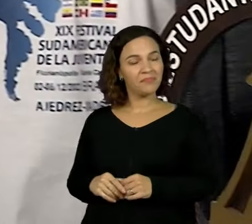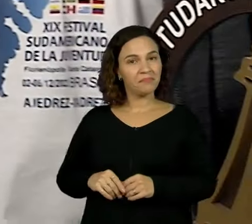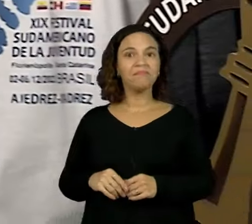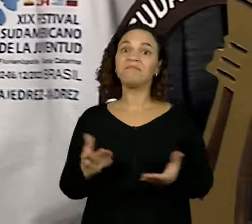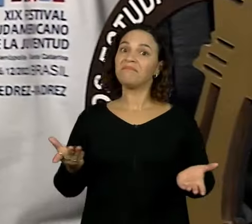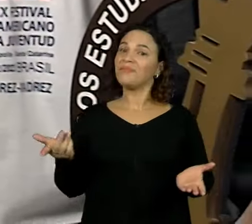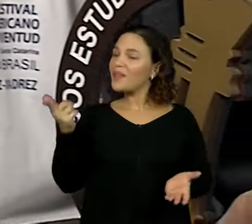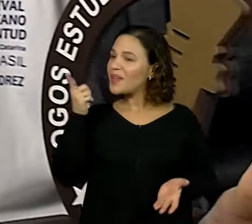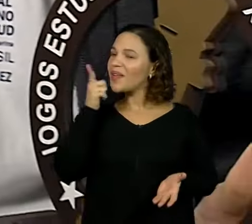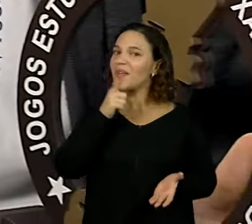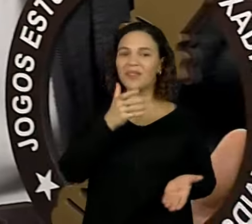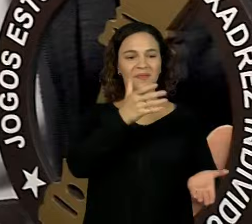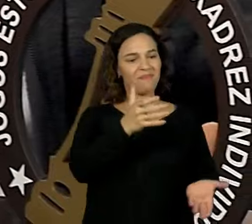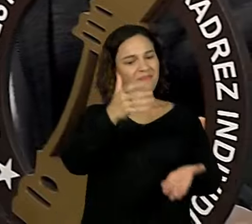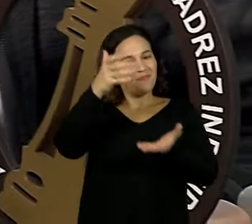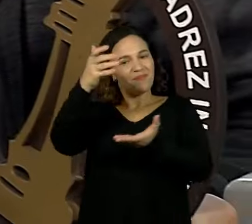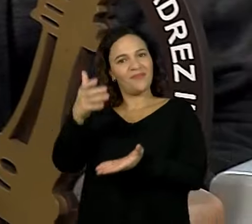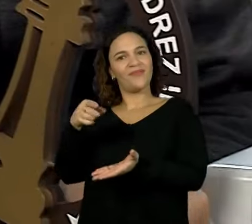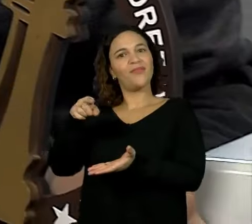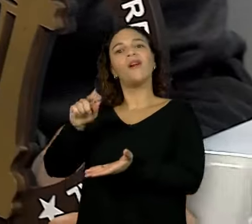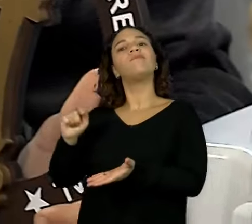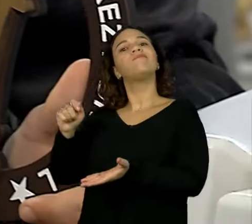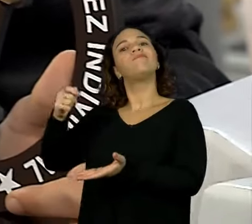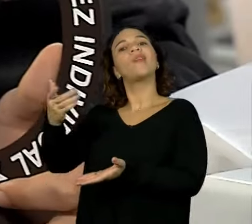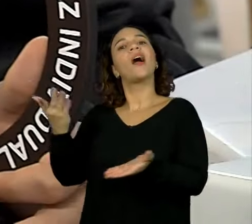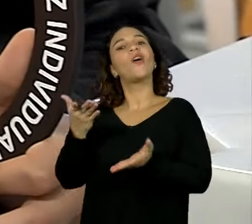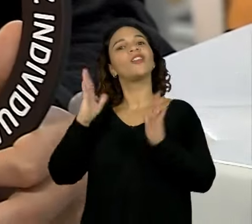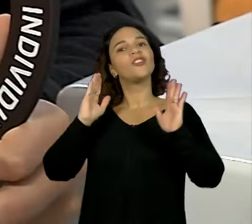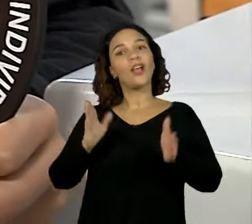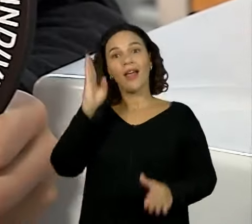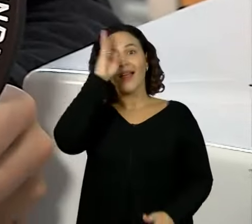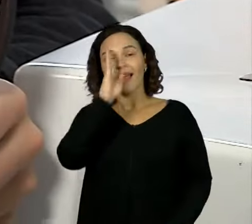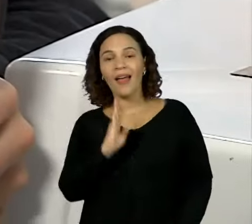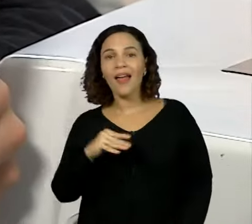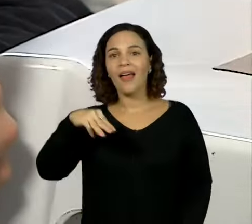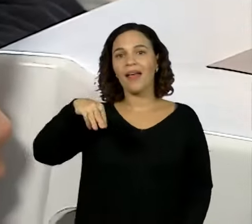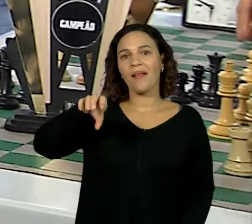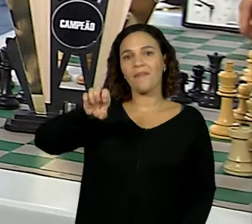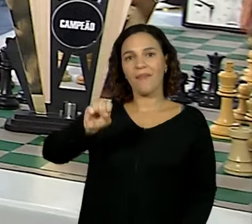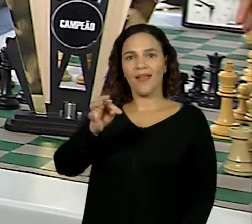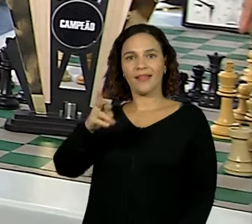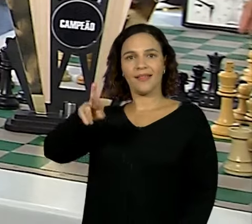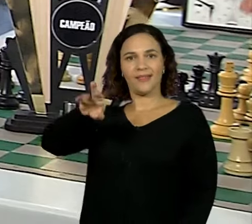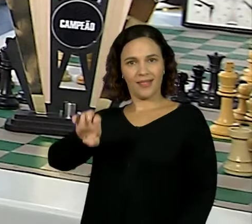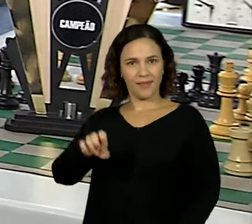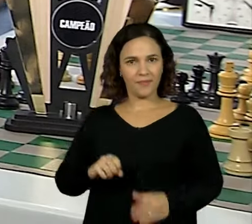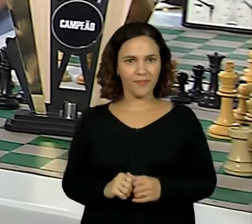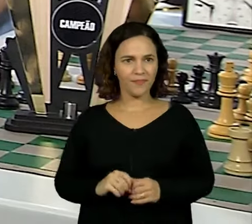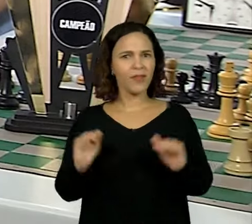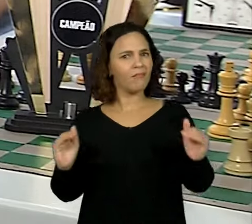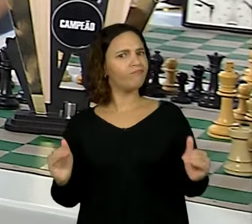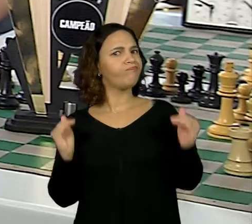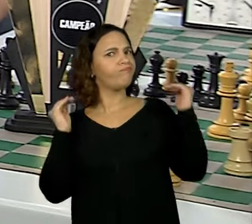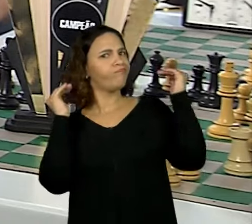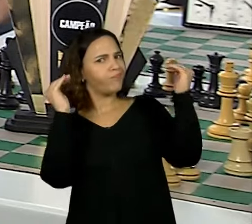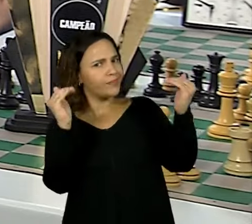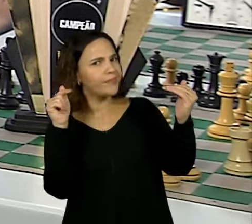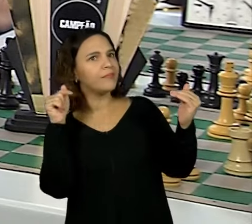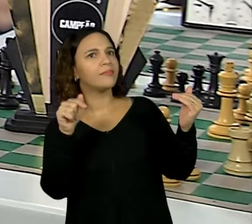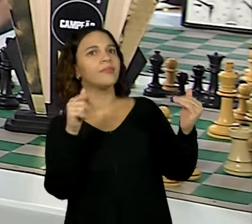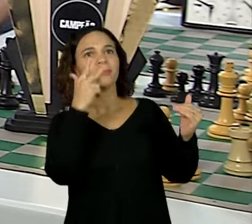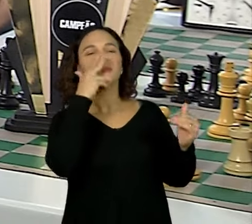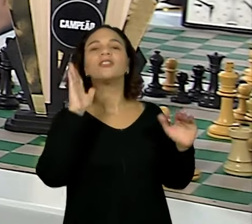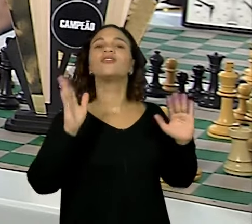isso, conseguiram o título de mestre nacional. Mestre é a pessoa que lutou